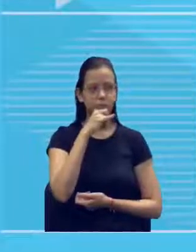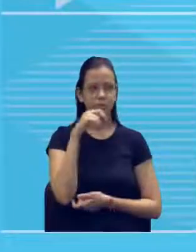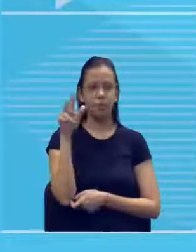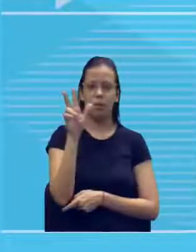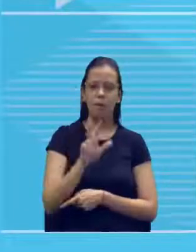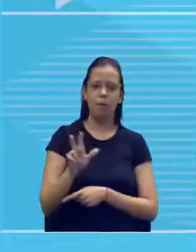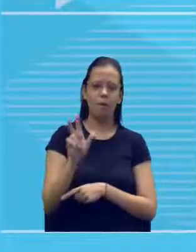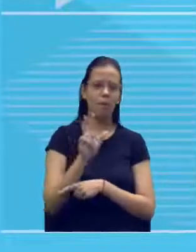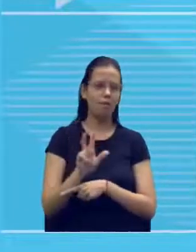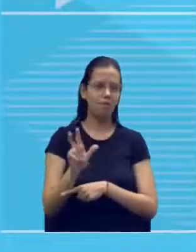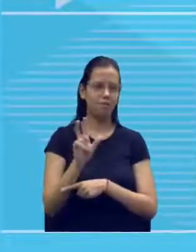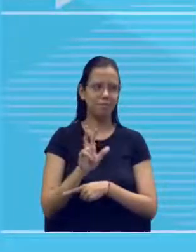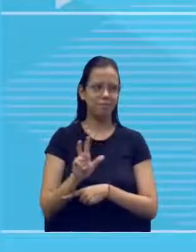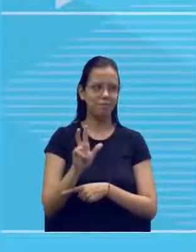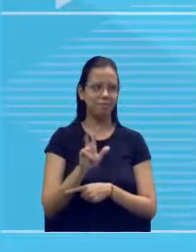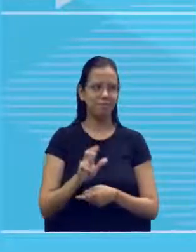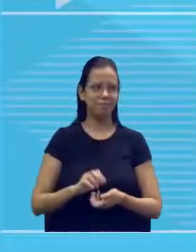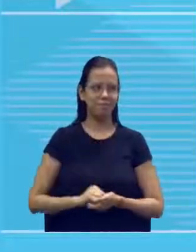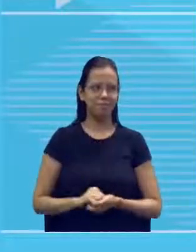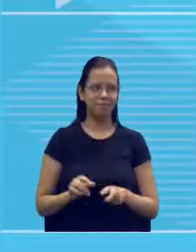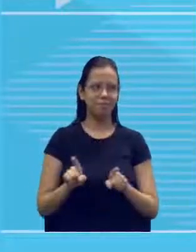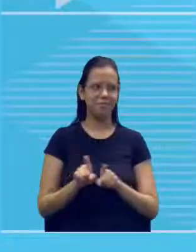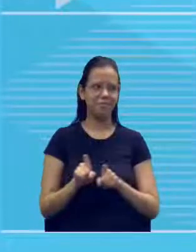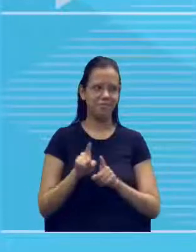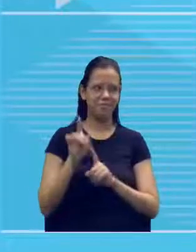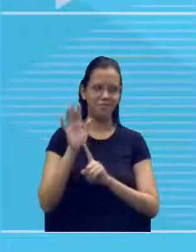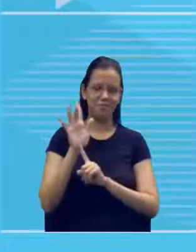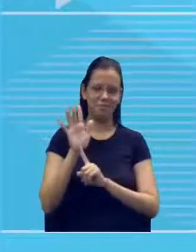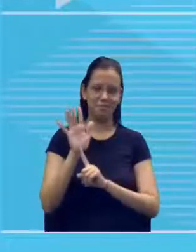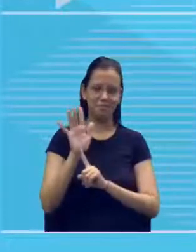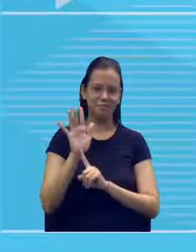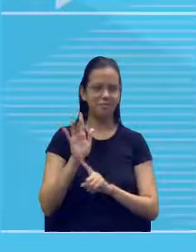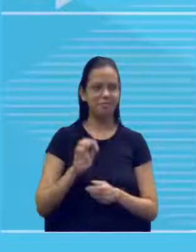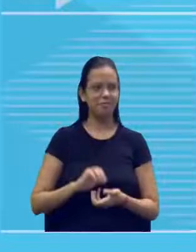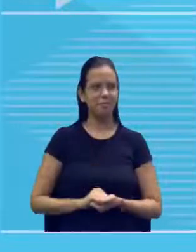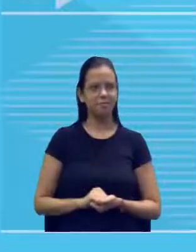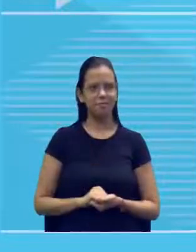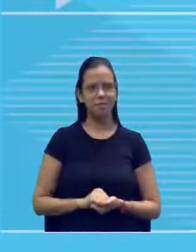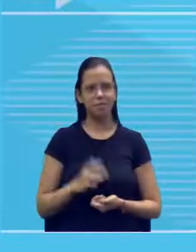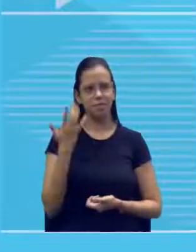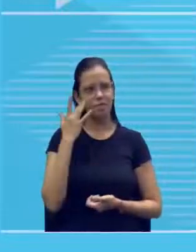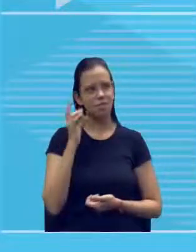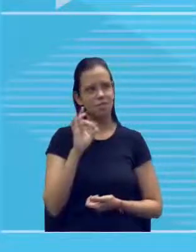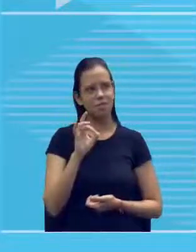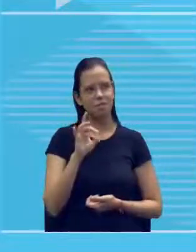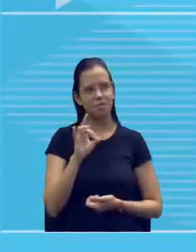cobras. Foram usados candelabros. Foram usados o que mais, Andressa?